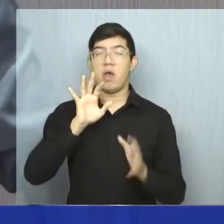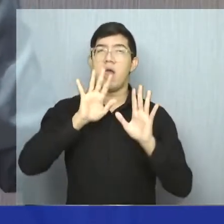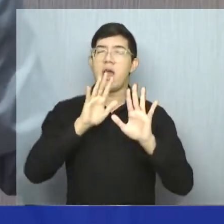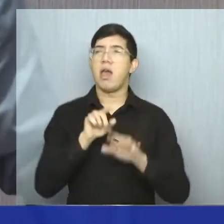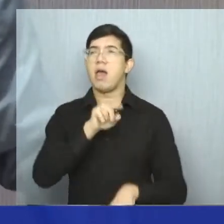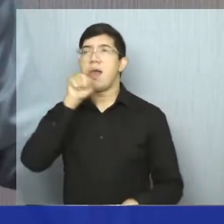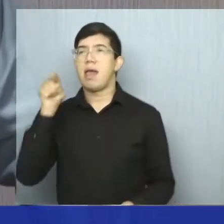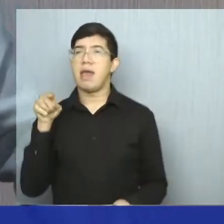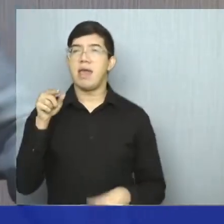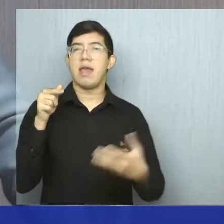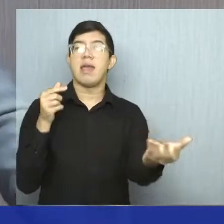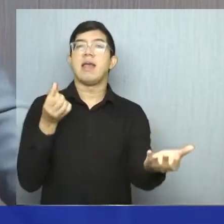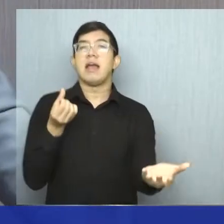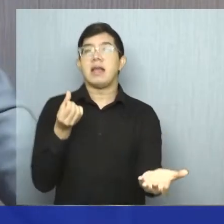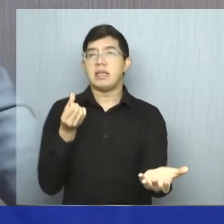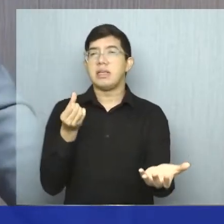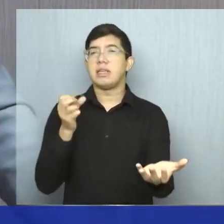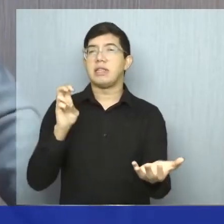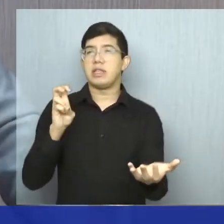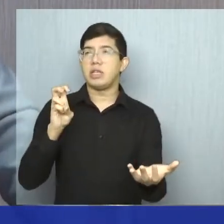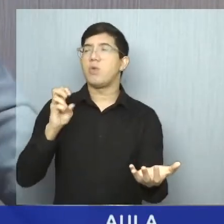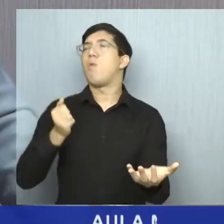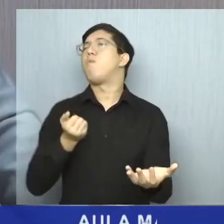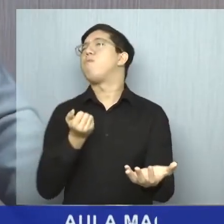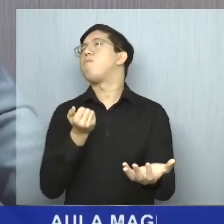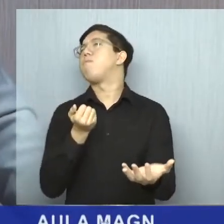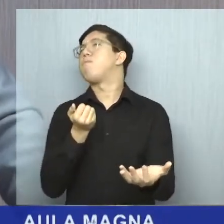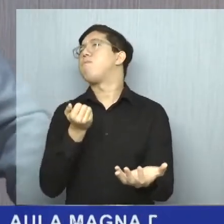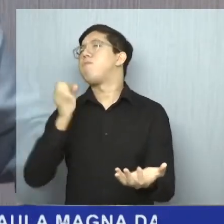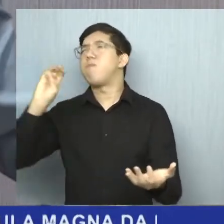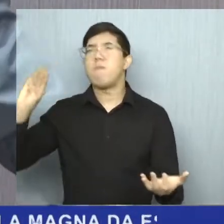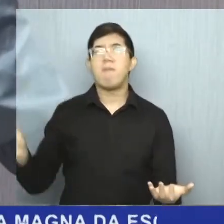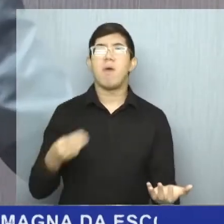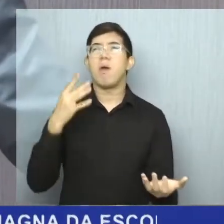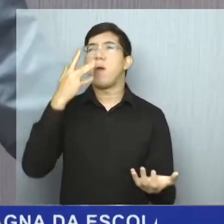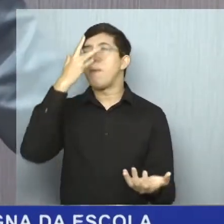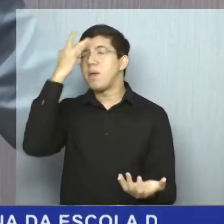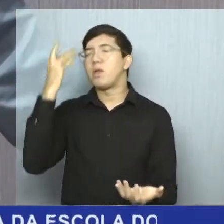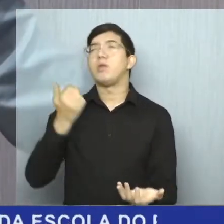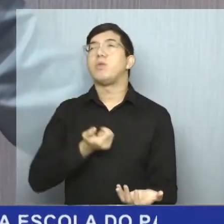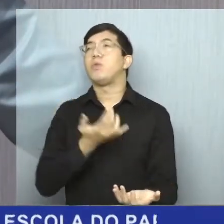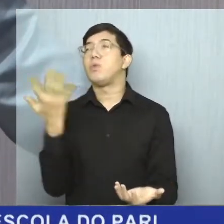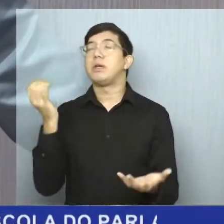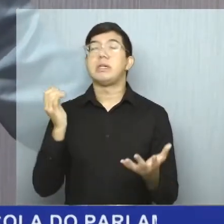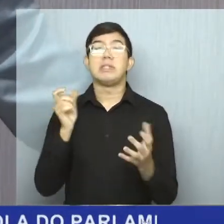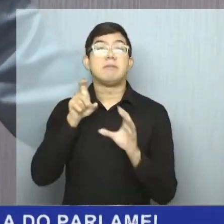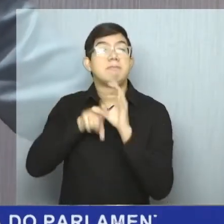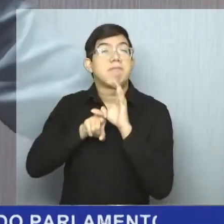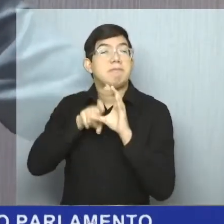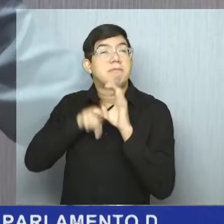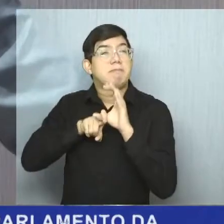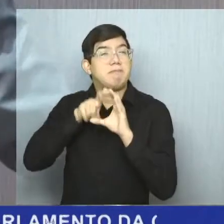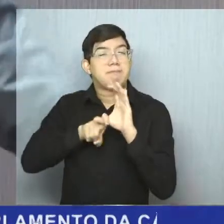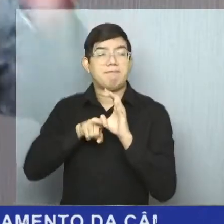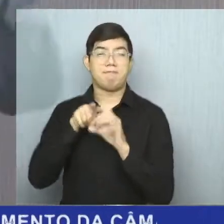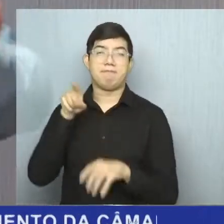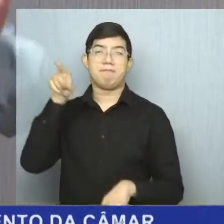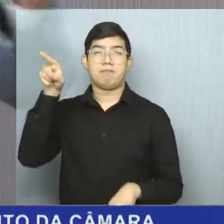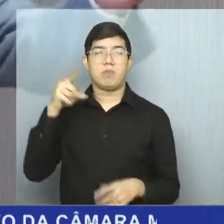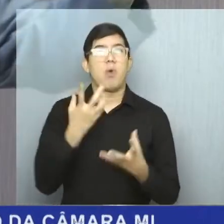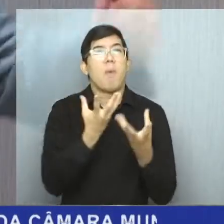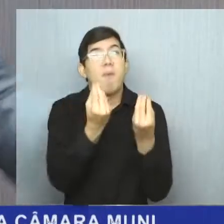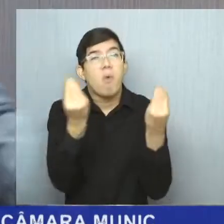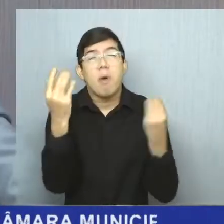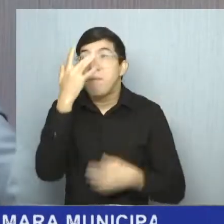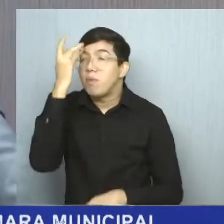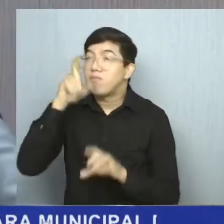65 milhões de pessoas no SPC. 6 milhões de empresas estão no Serasa, que é o SPC das empresas,